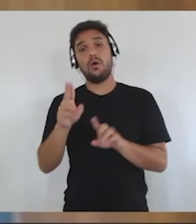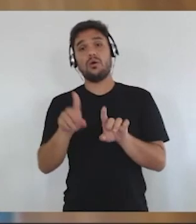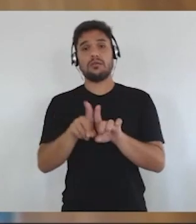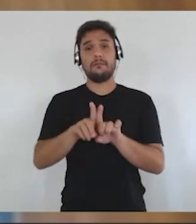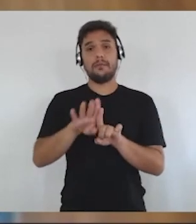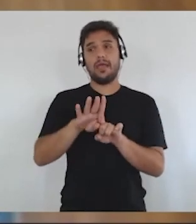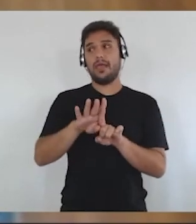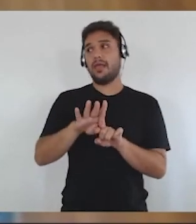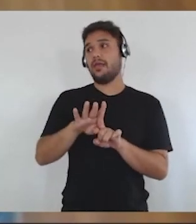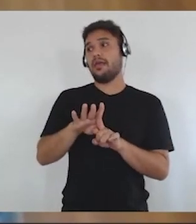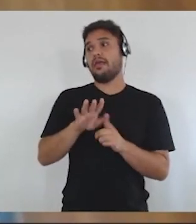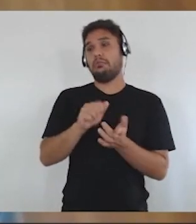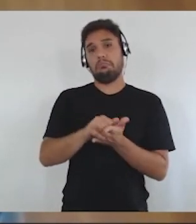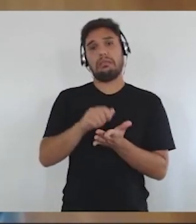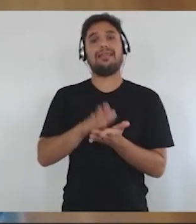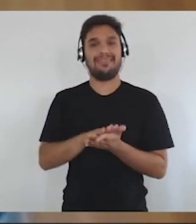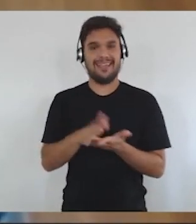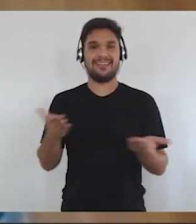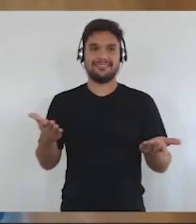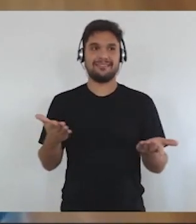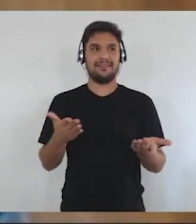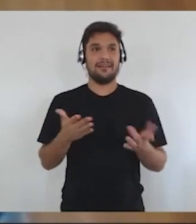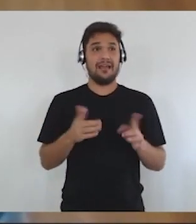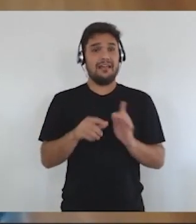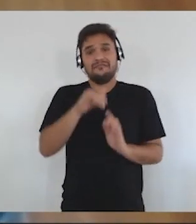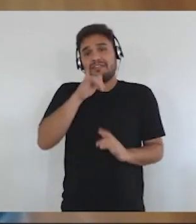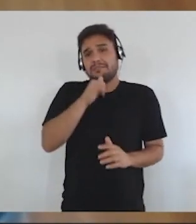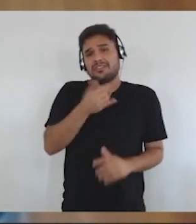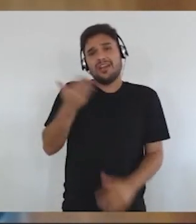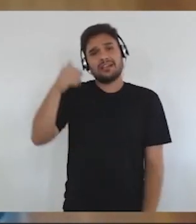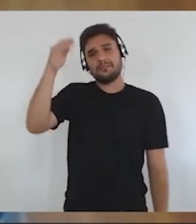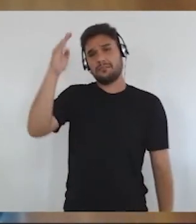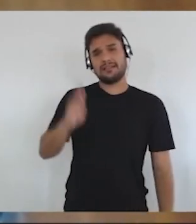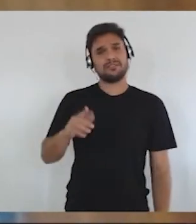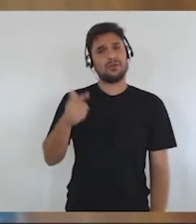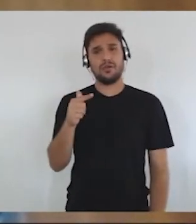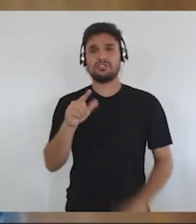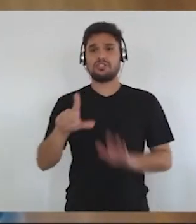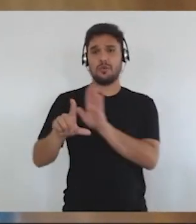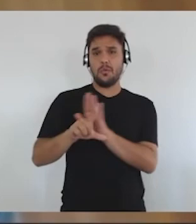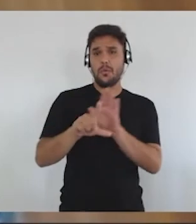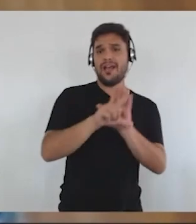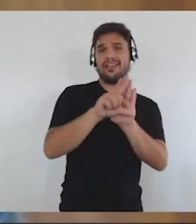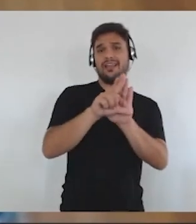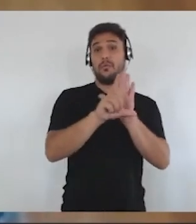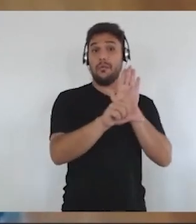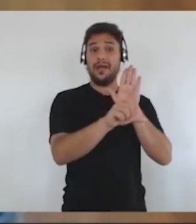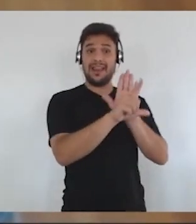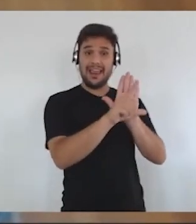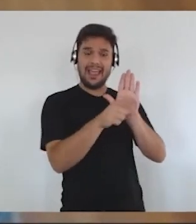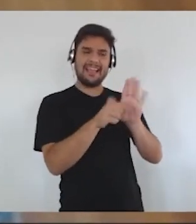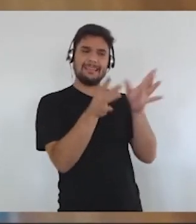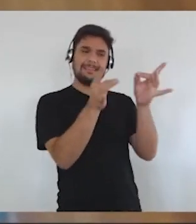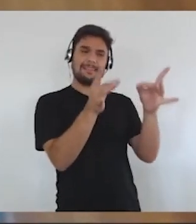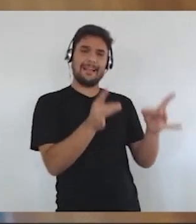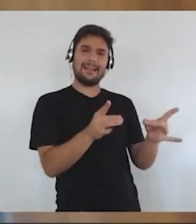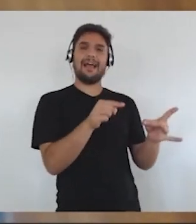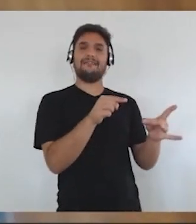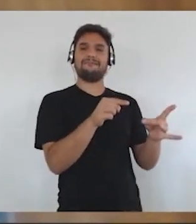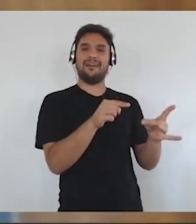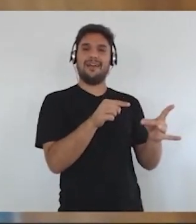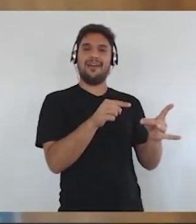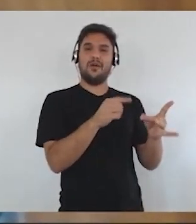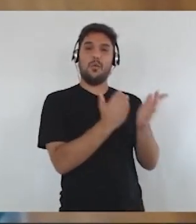uma infração administrativa. Infelizmente, nós não tínhamos no Brasil um ordenamento jurídico, uma lei que concebesse esse tipo de